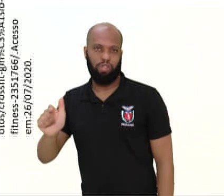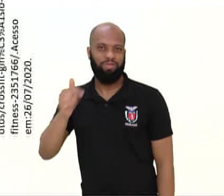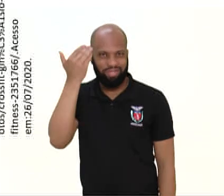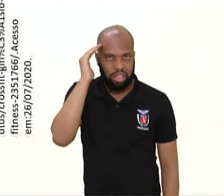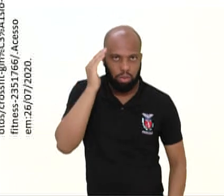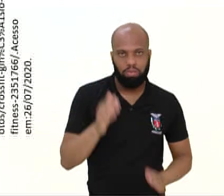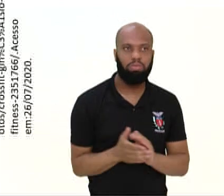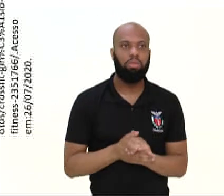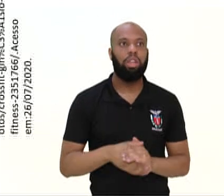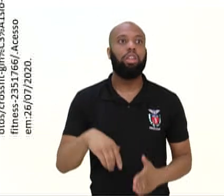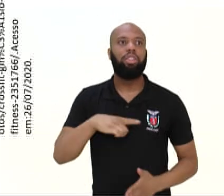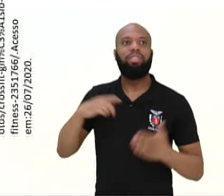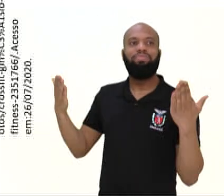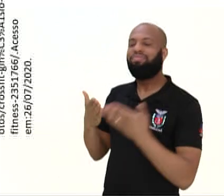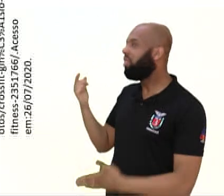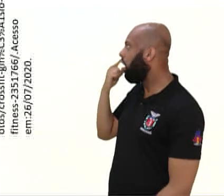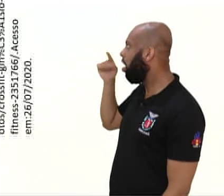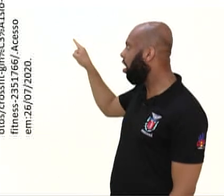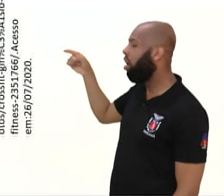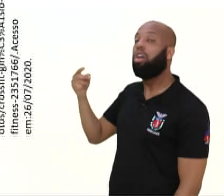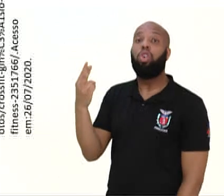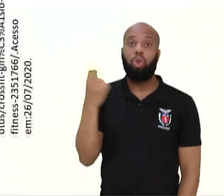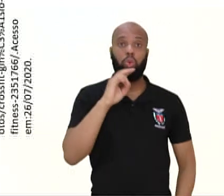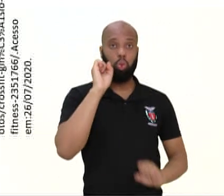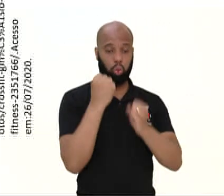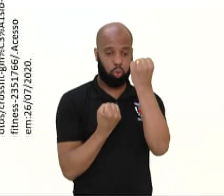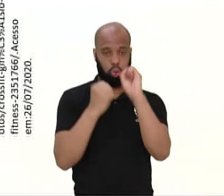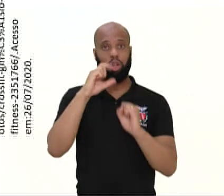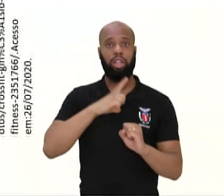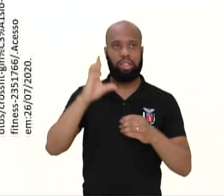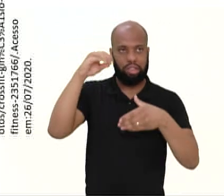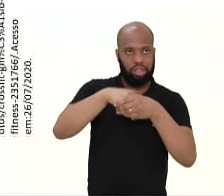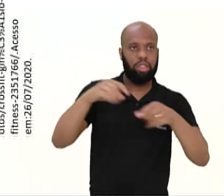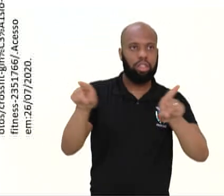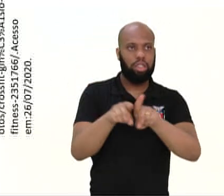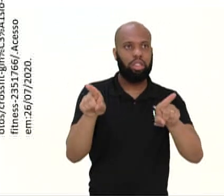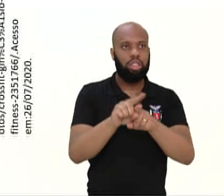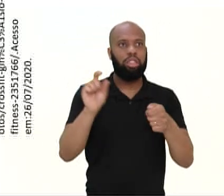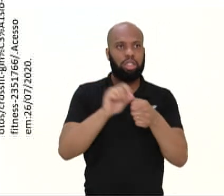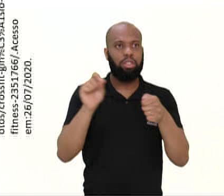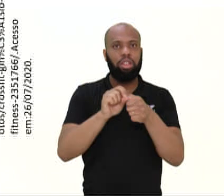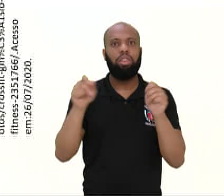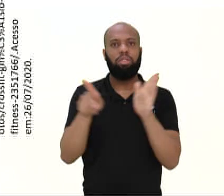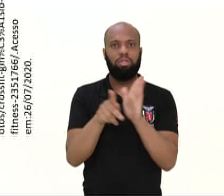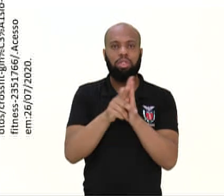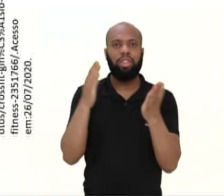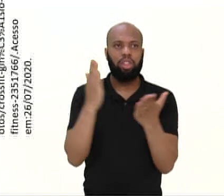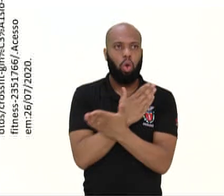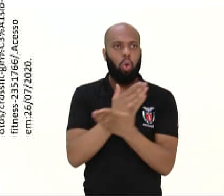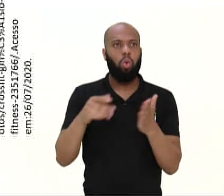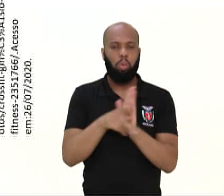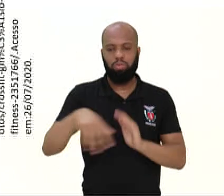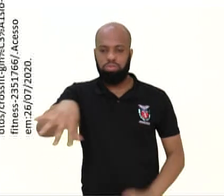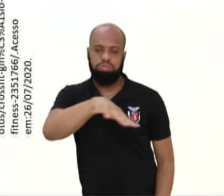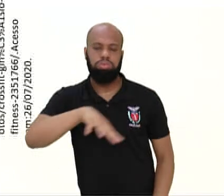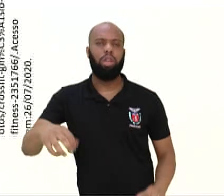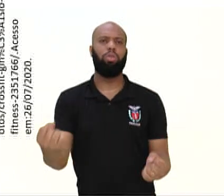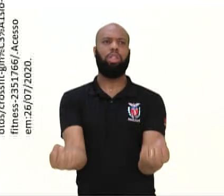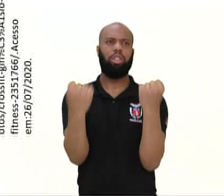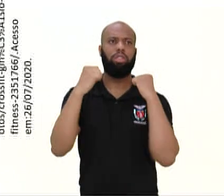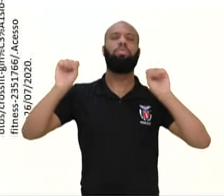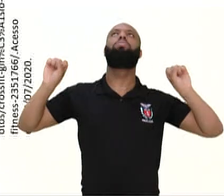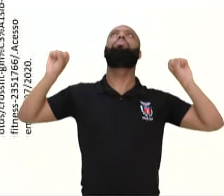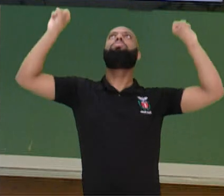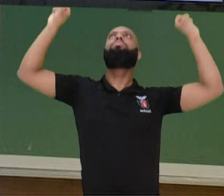aqui 2 exercícios que fazem parte dos exercícios que são feitos nos aparelhos, no ambiente de musculação,